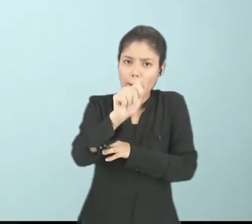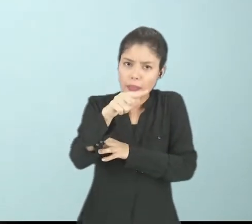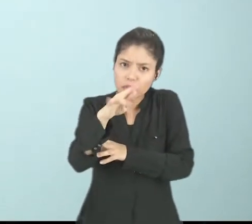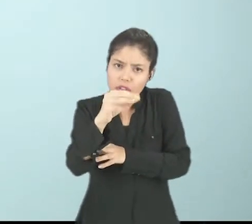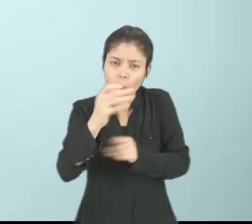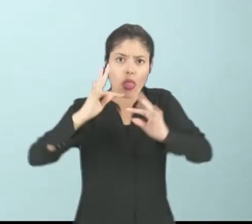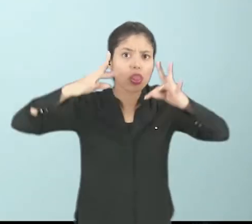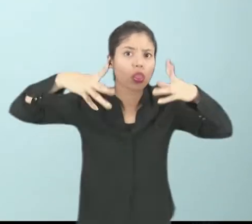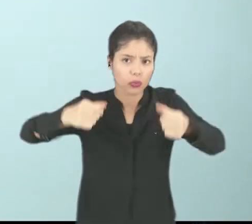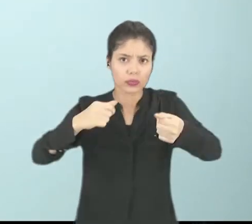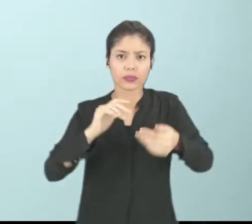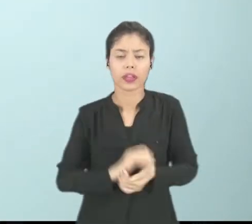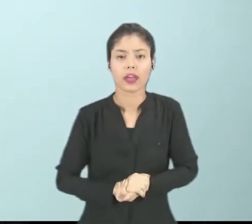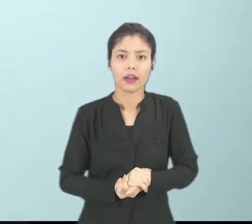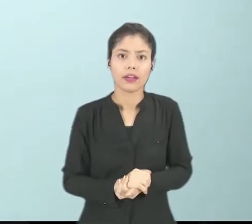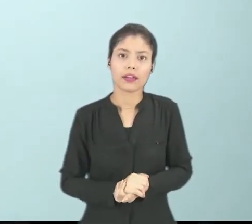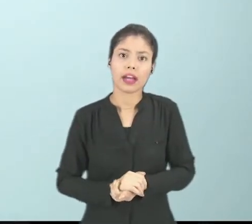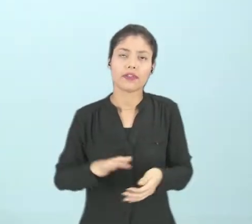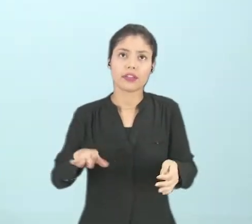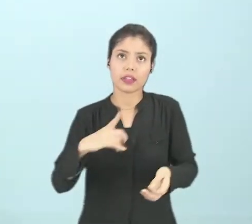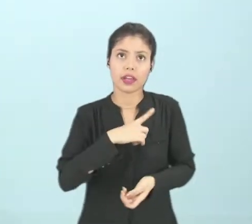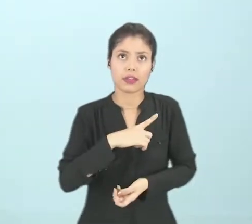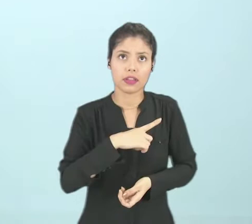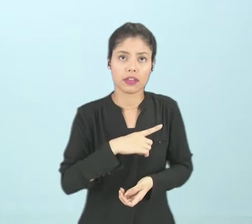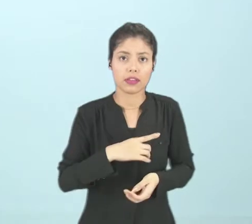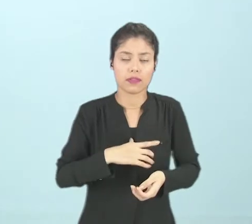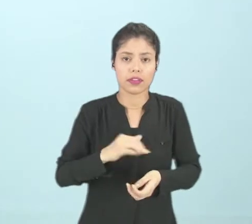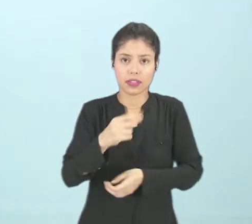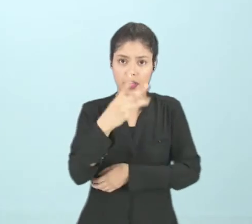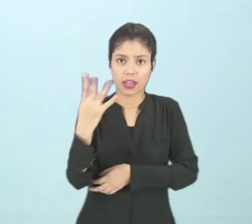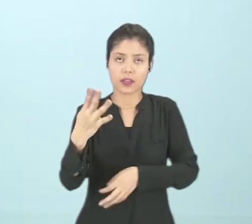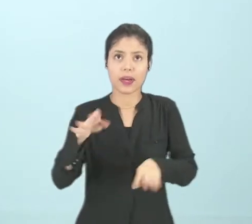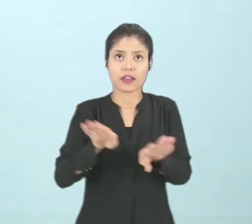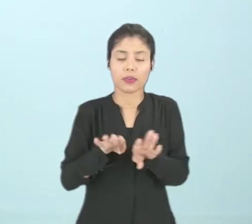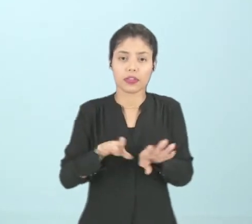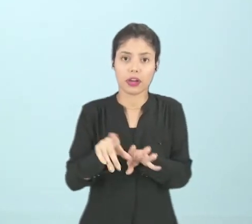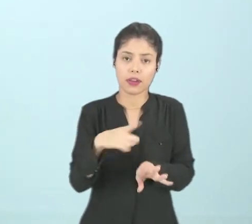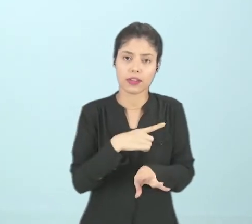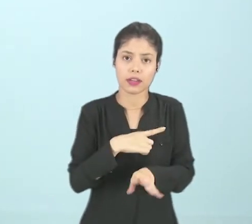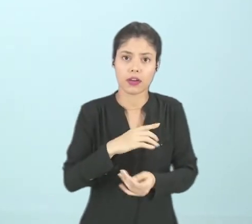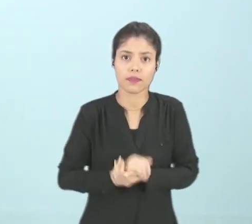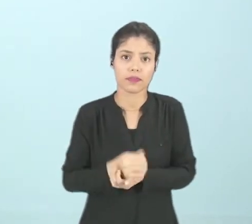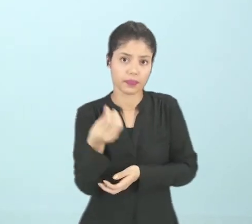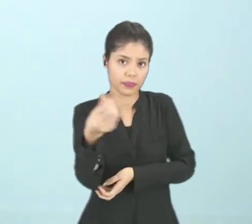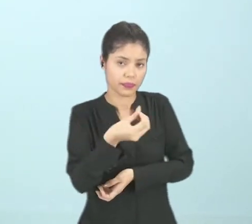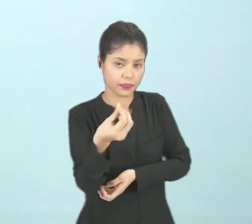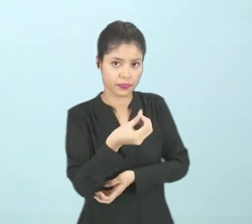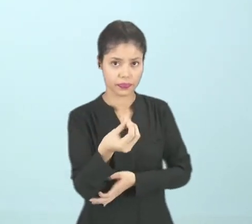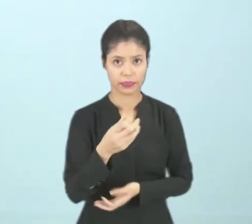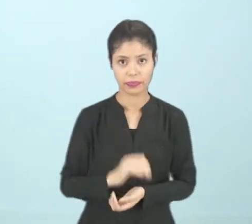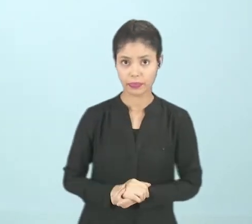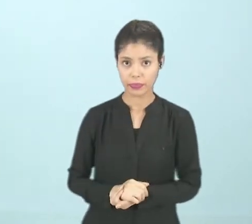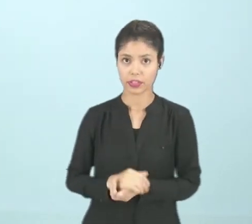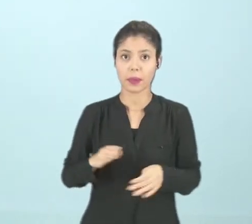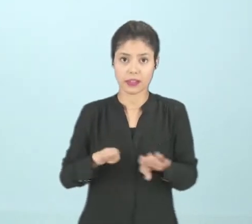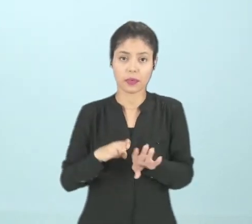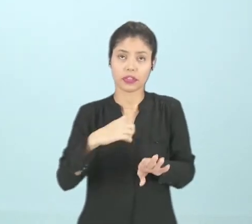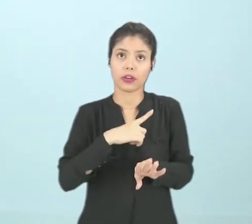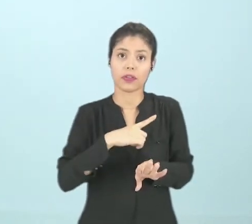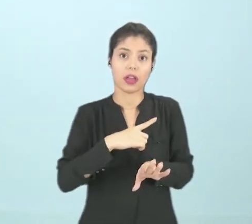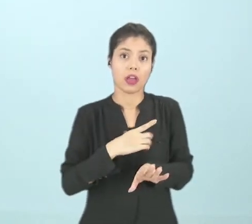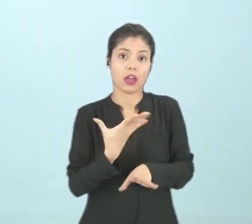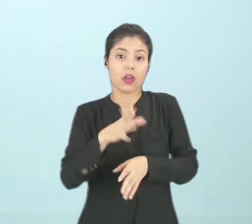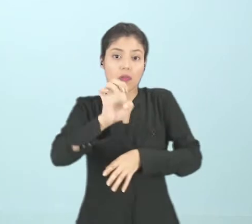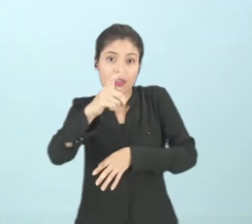o todo. Se ele está falando aí de um dado, a quantidade de faces de um dado são 6. Então veja, o dado ele tem um